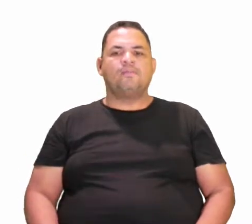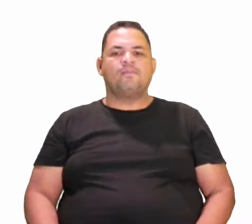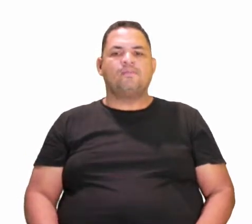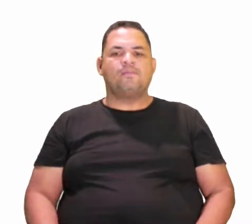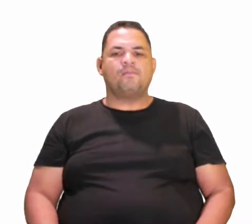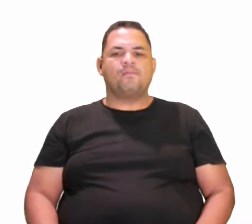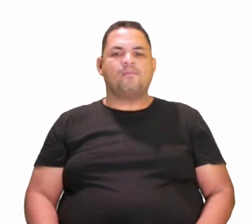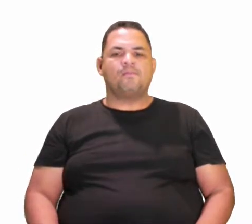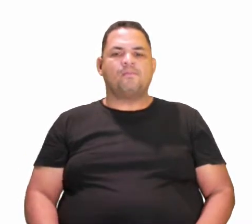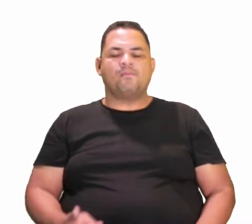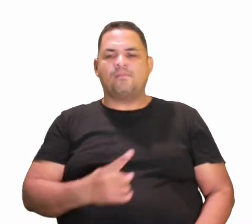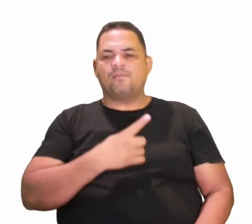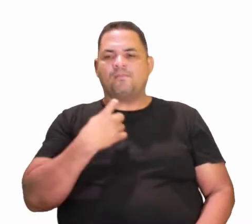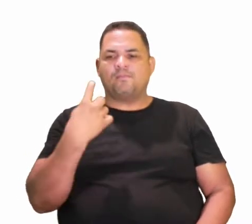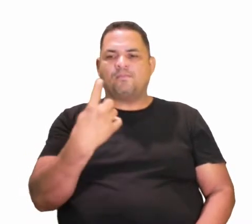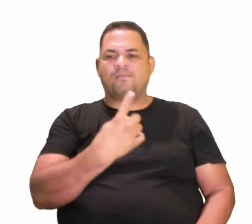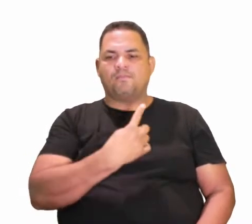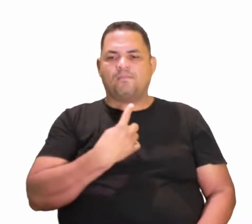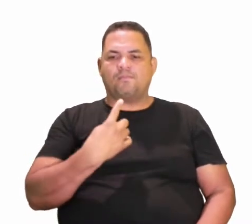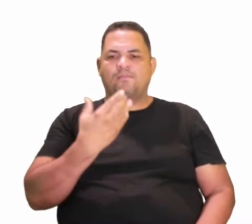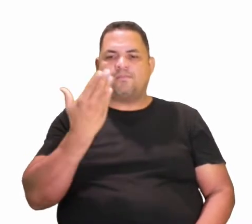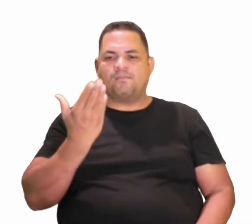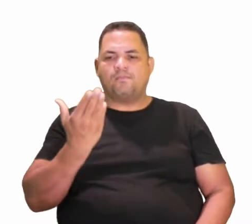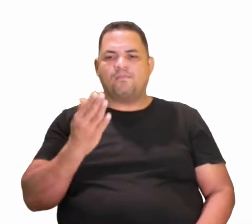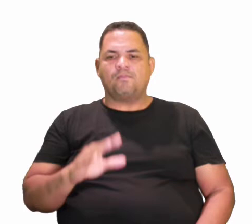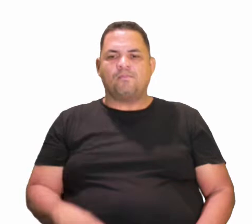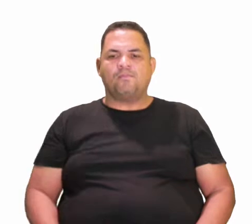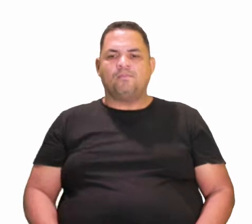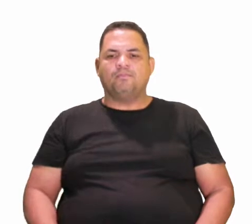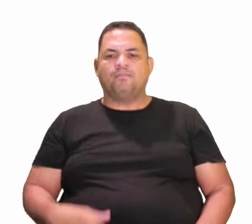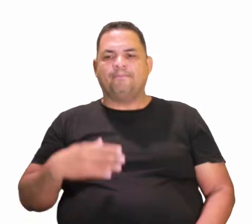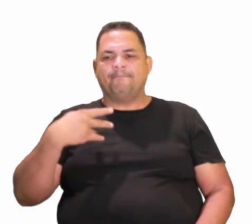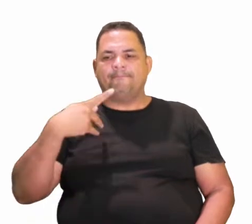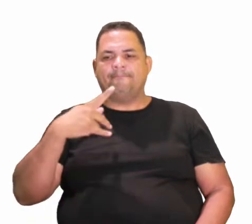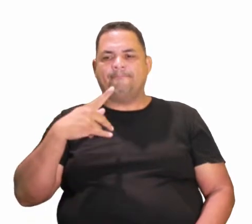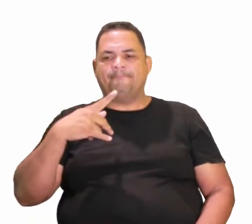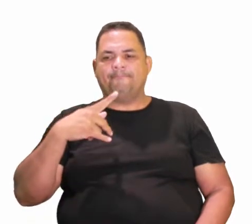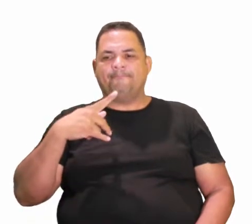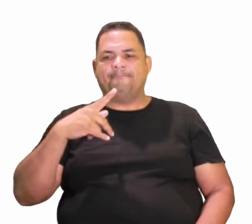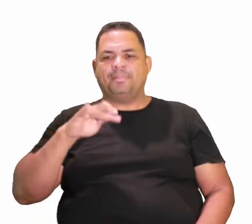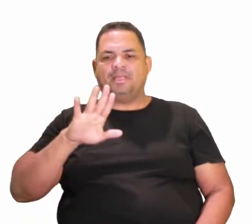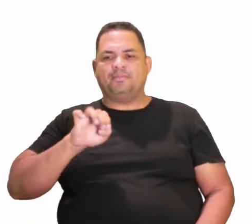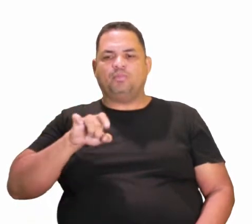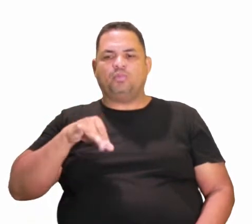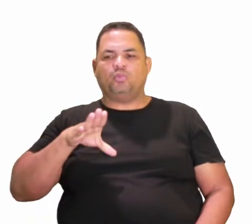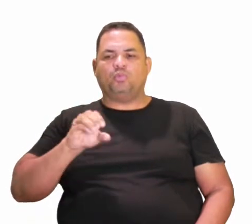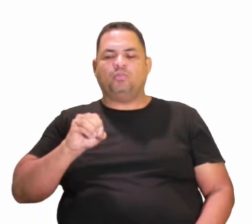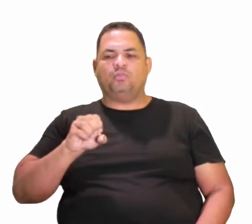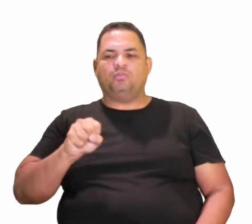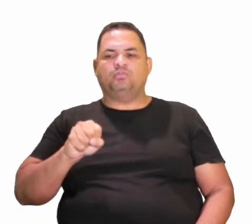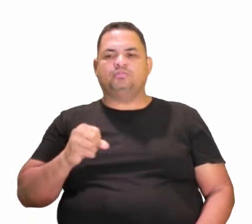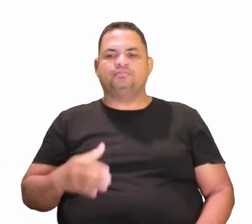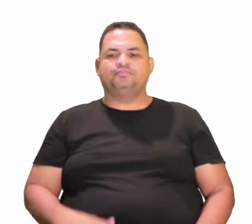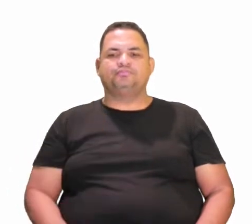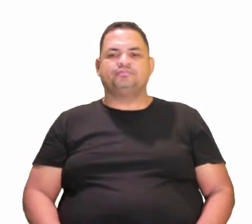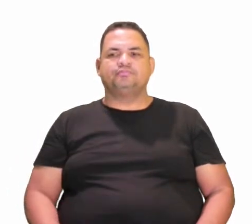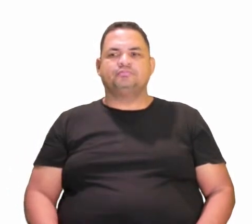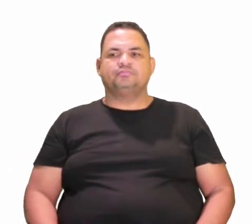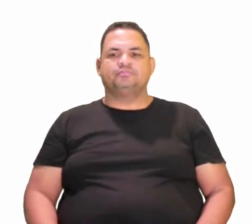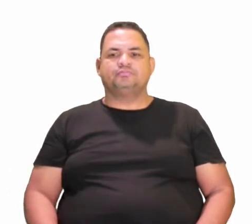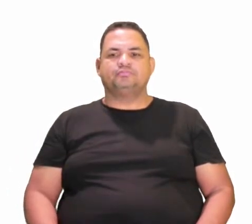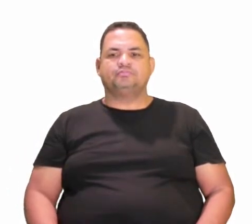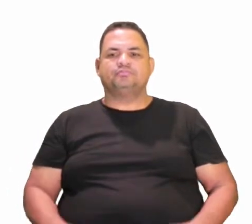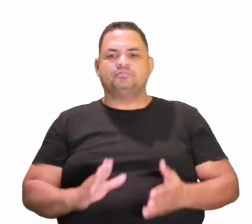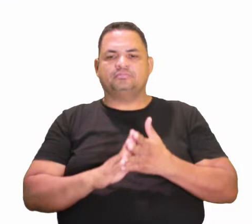E os nossos, né, cousins, que são primos ou primas. Então, essa palavra aqui, ela não tem distinção de